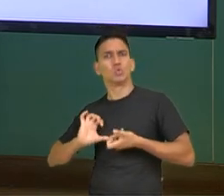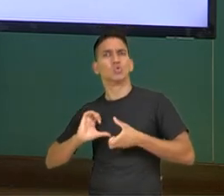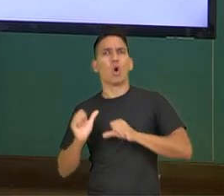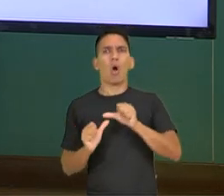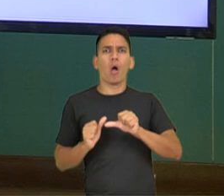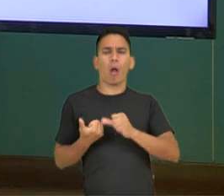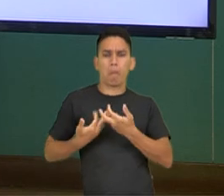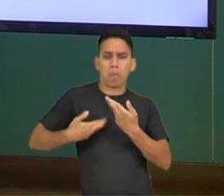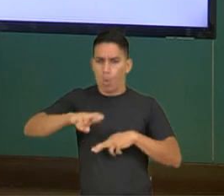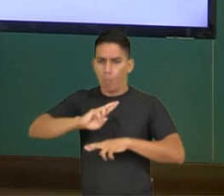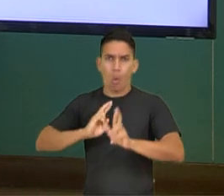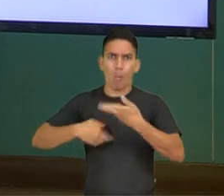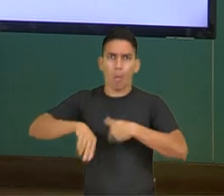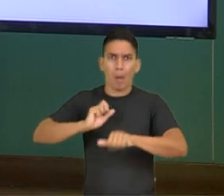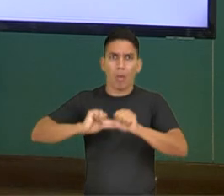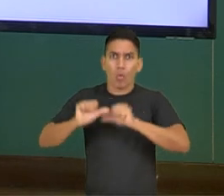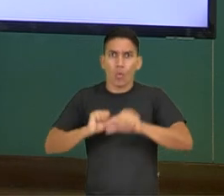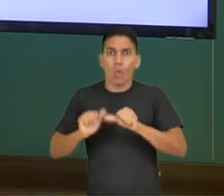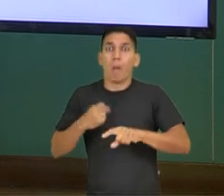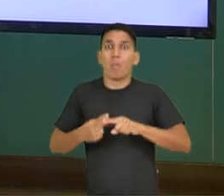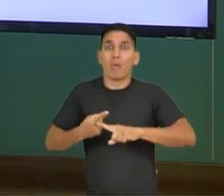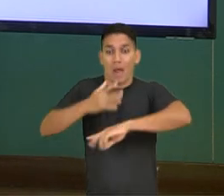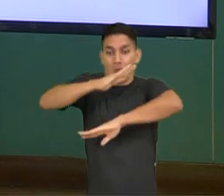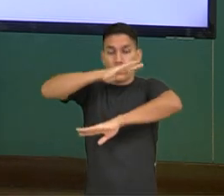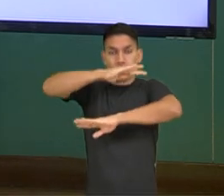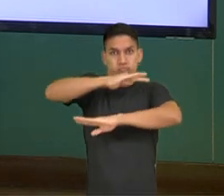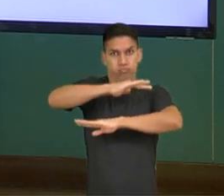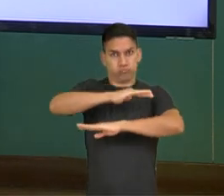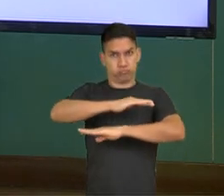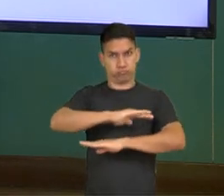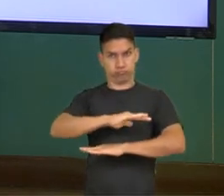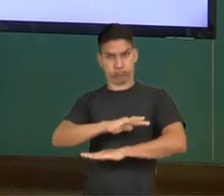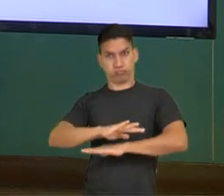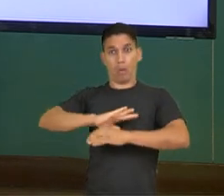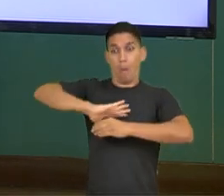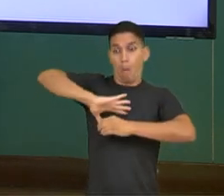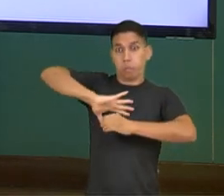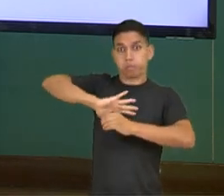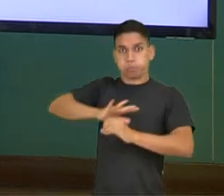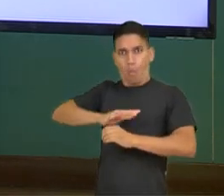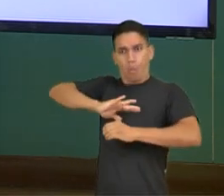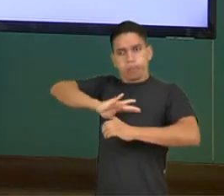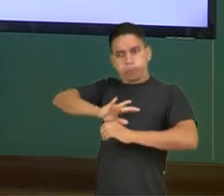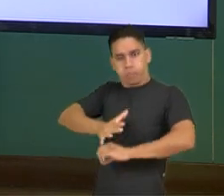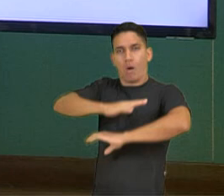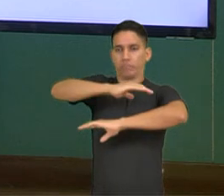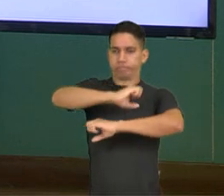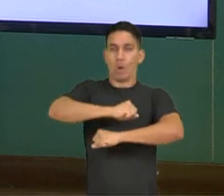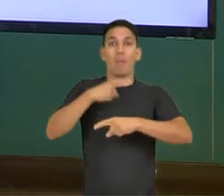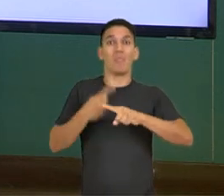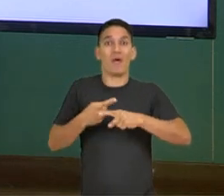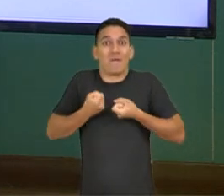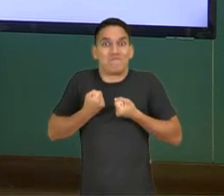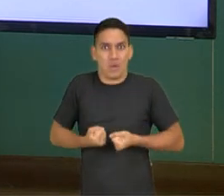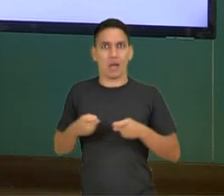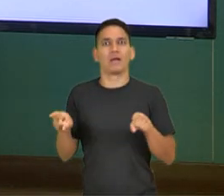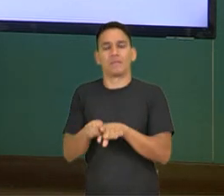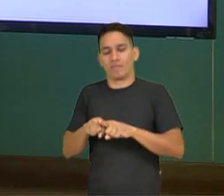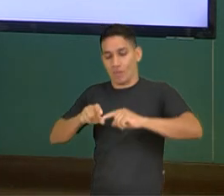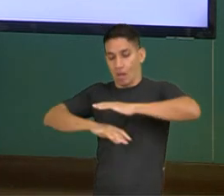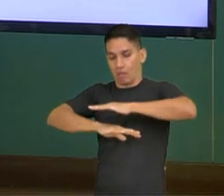algumas reações químicas em alta pressão, em alta pressão, e em temperaturas